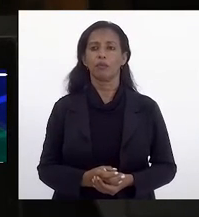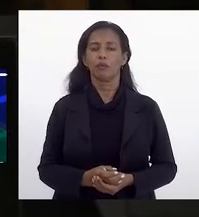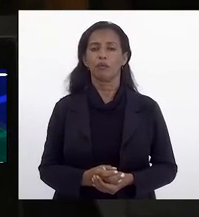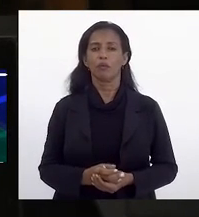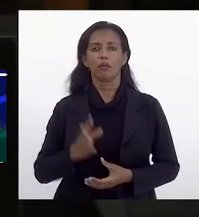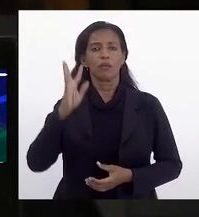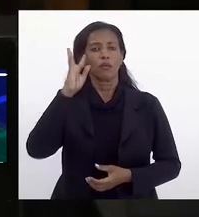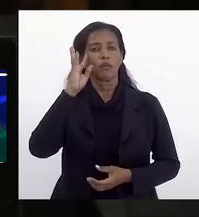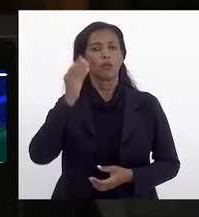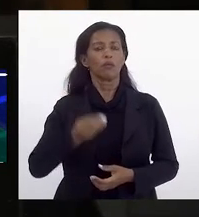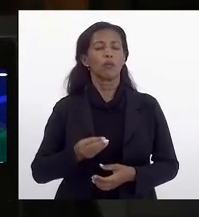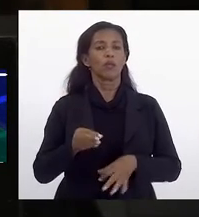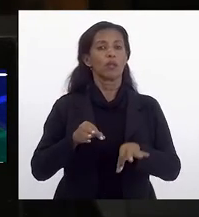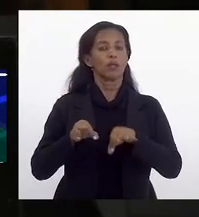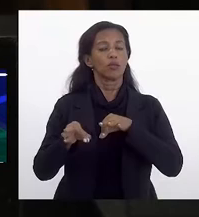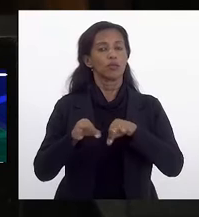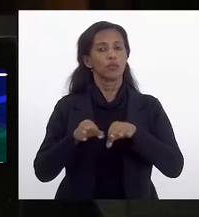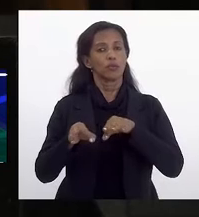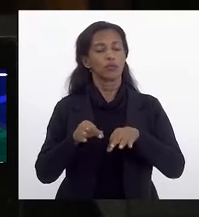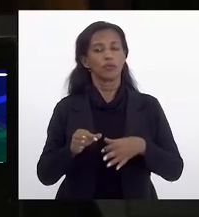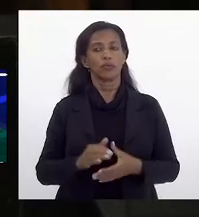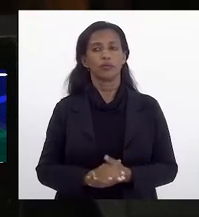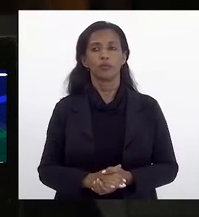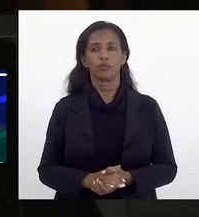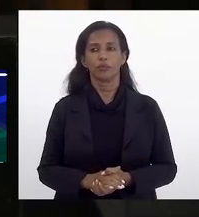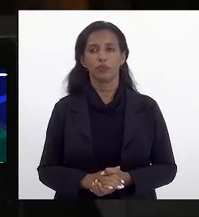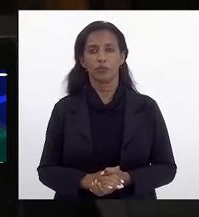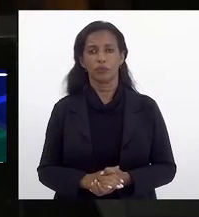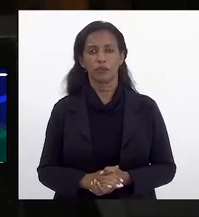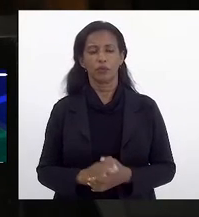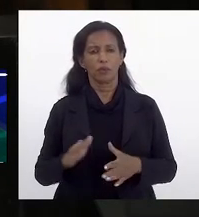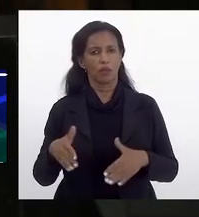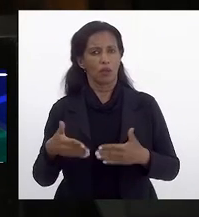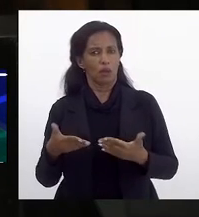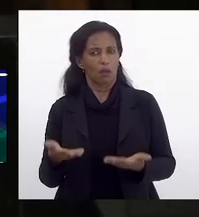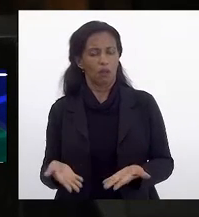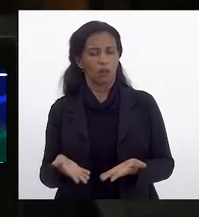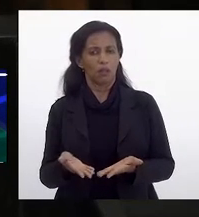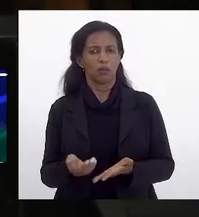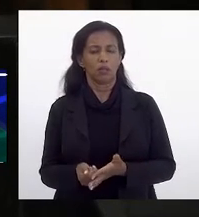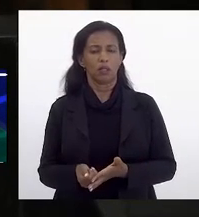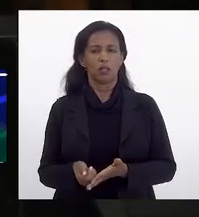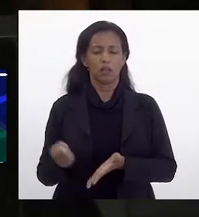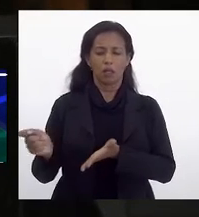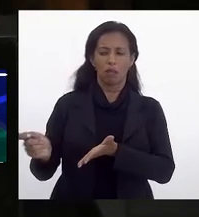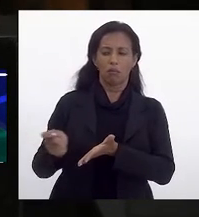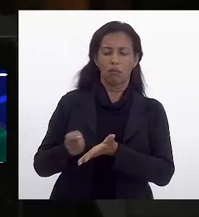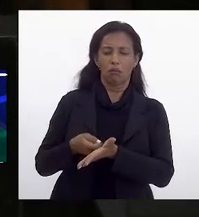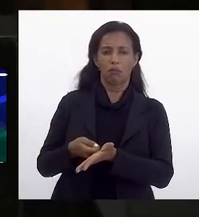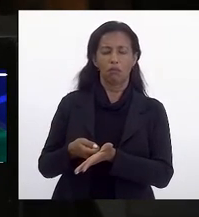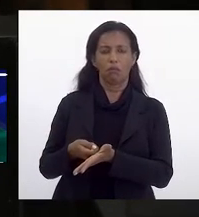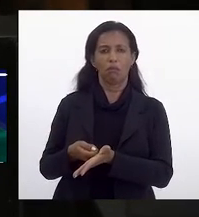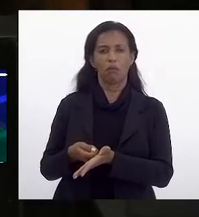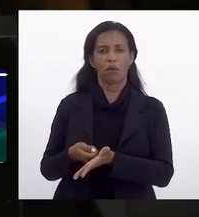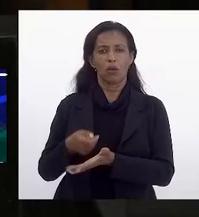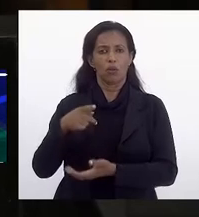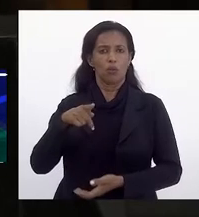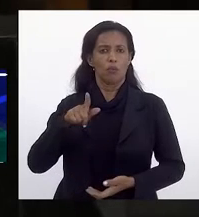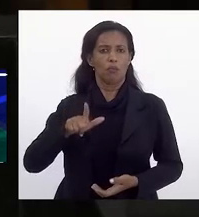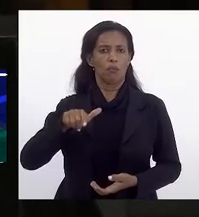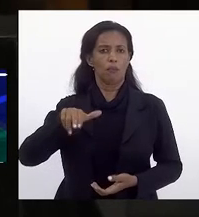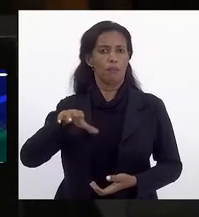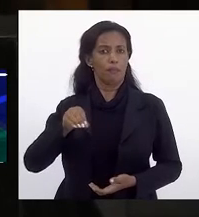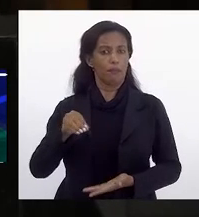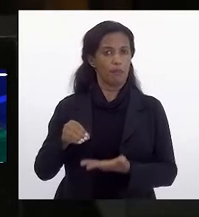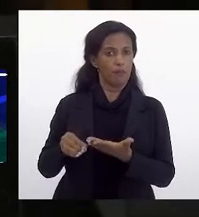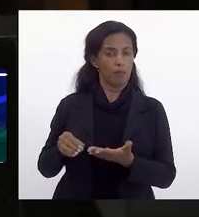tomada de forma ainda sem o aval do órgão pleno,